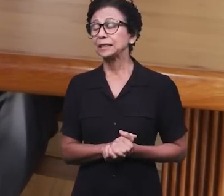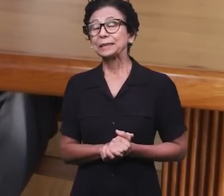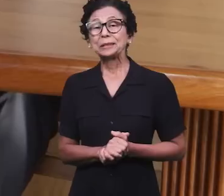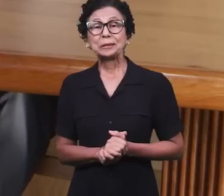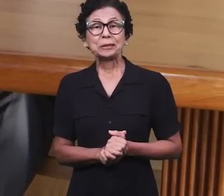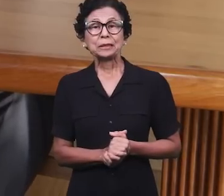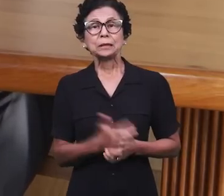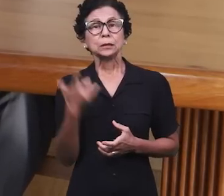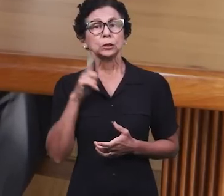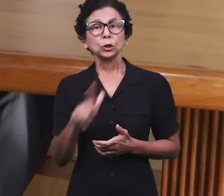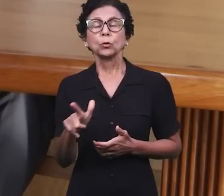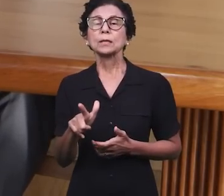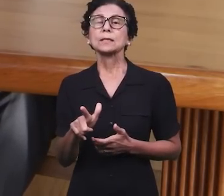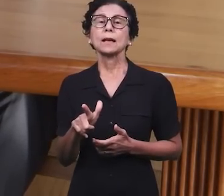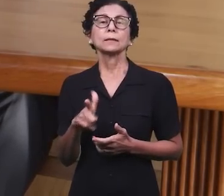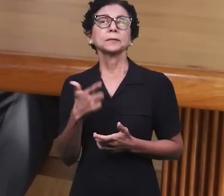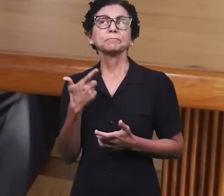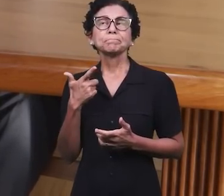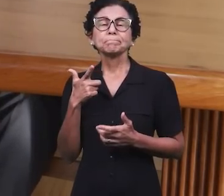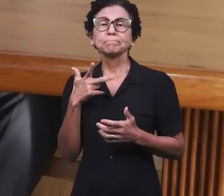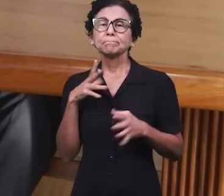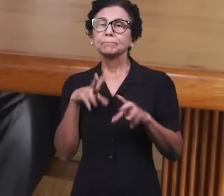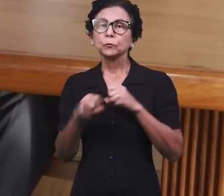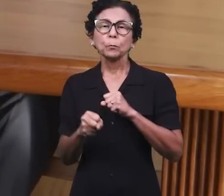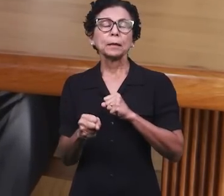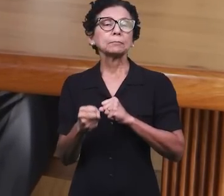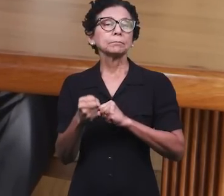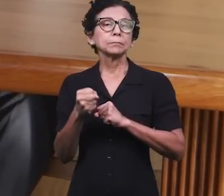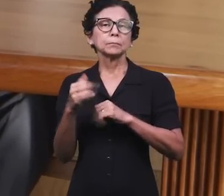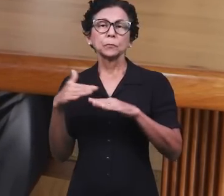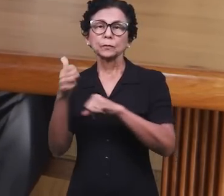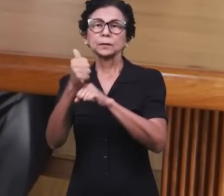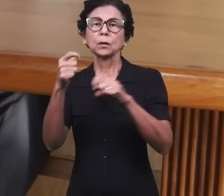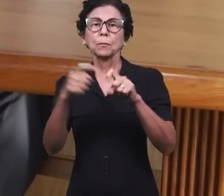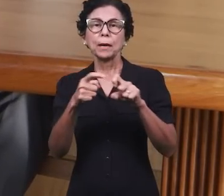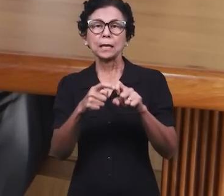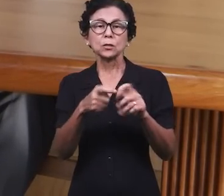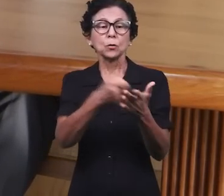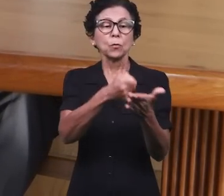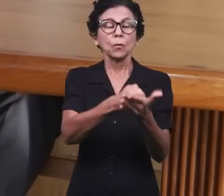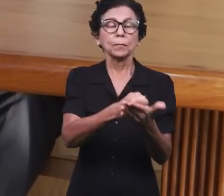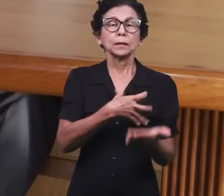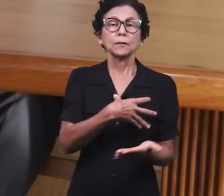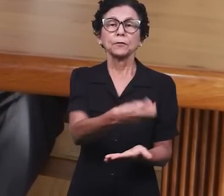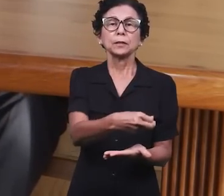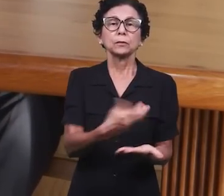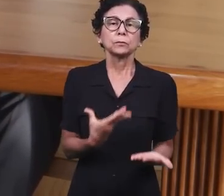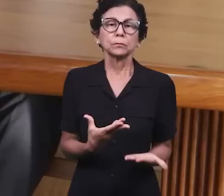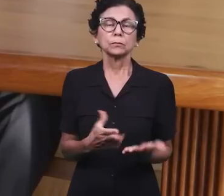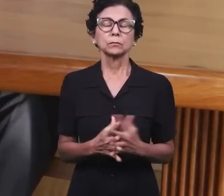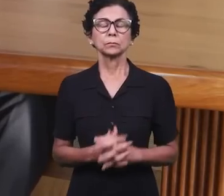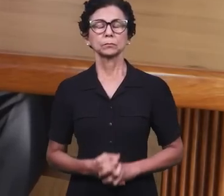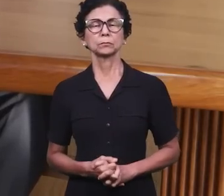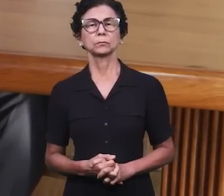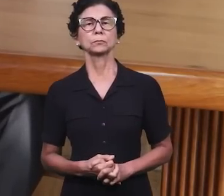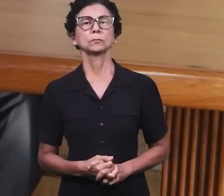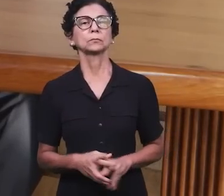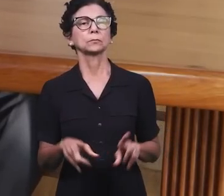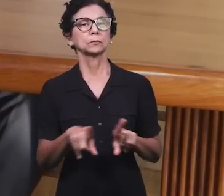decidir, meu irmão. Para com isso aí. E tem uma coisa, hein? E tem outra coisa, a Bíblia fala aqui, por exemplo, em 1 Reis 6 diz